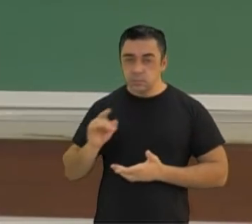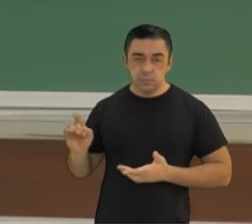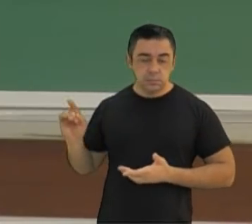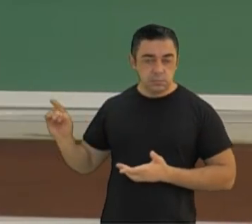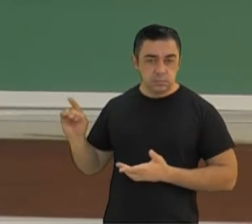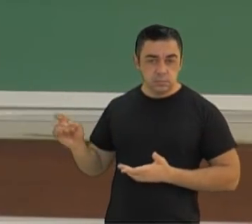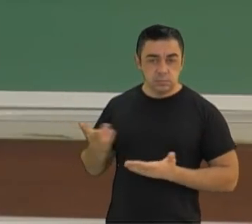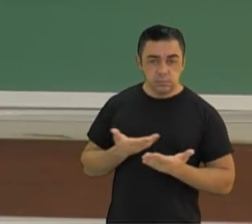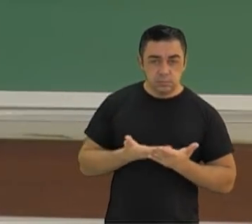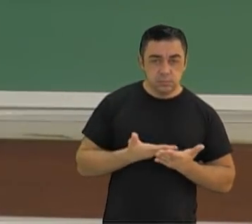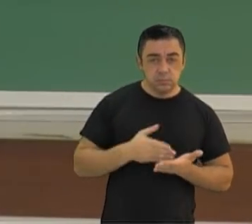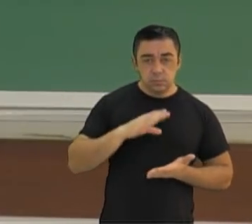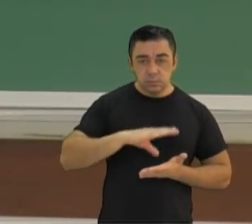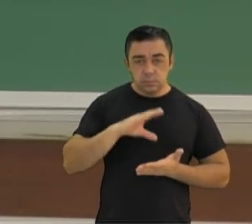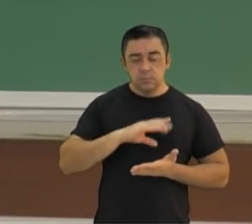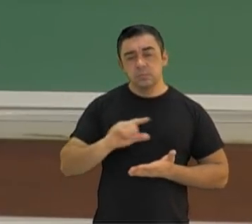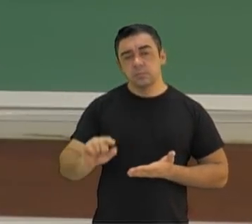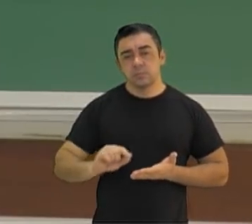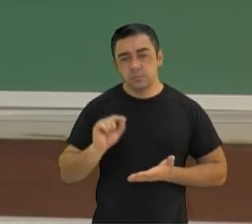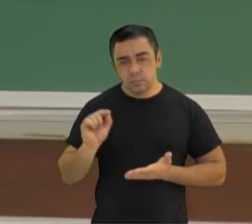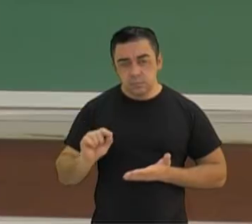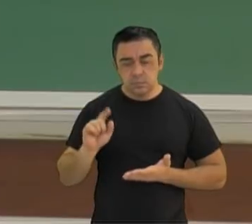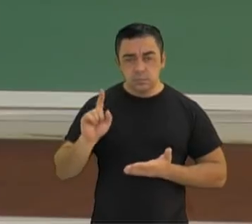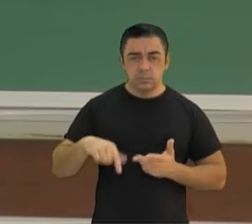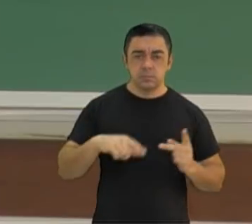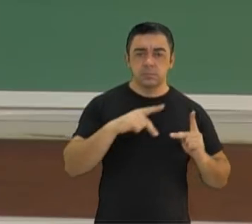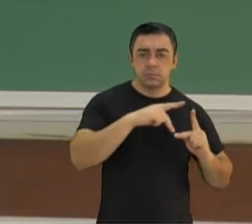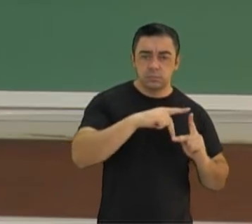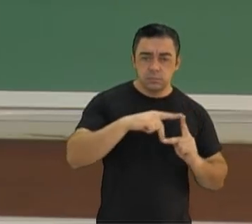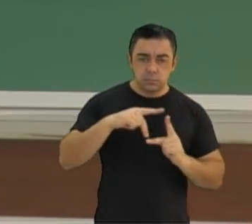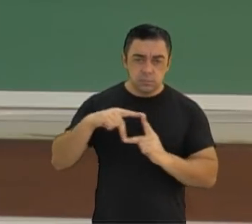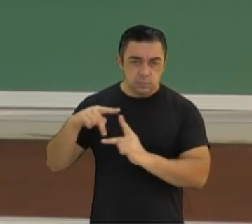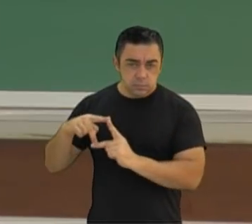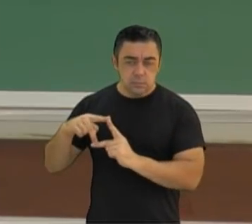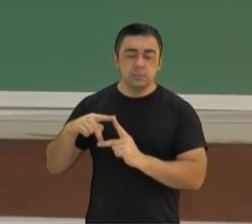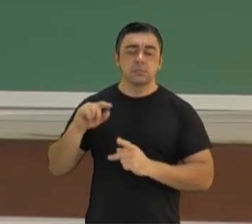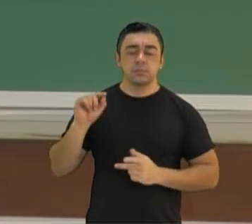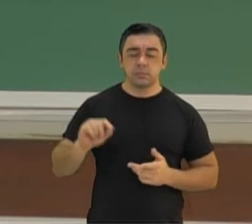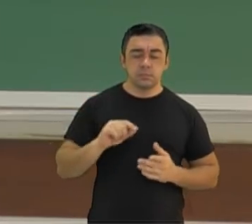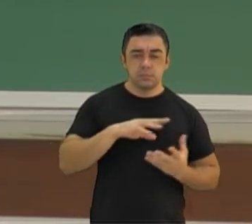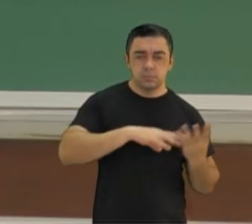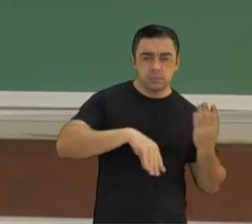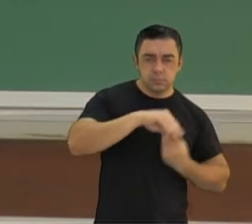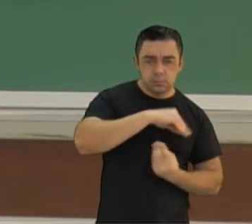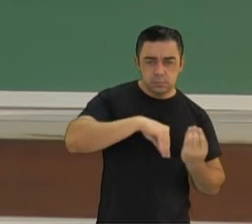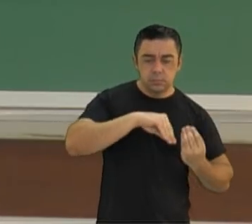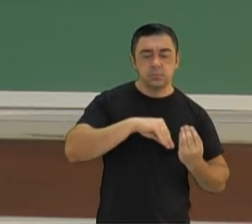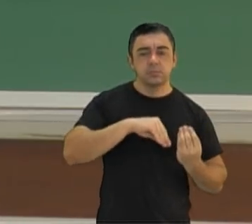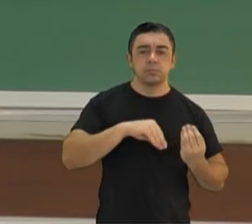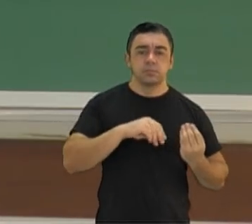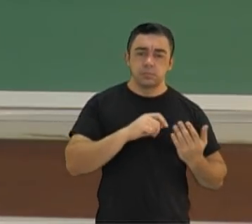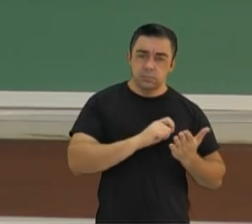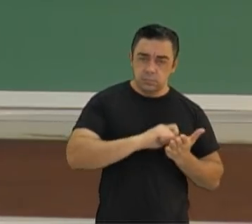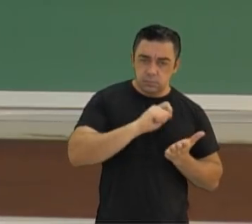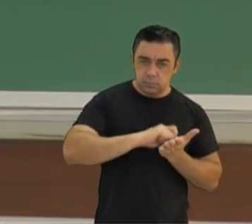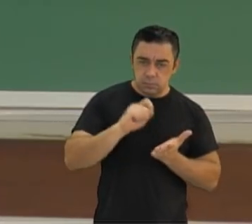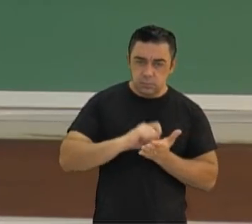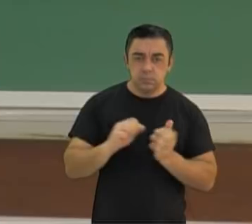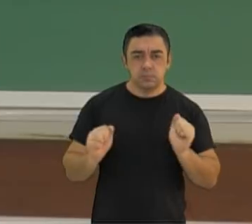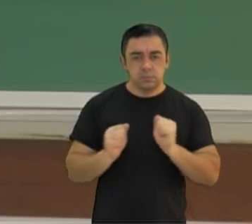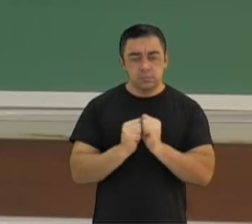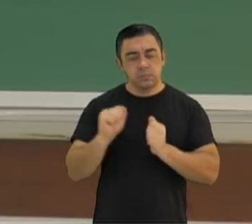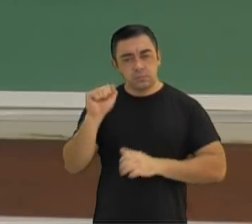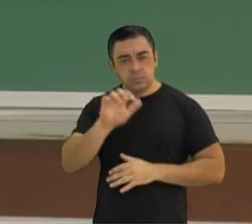aqui na aula de língua portuguesa de quadrinhos, ou seja, de tirinhas, que misturam tanto a escrita quanto